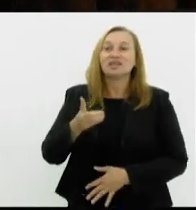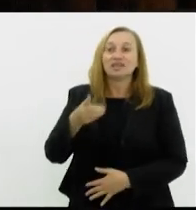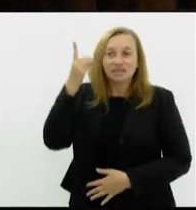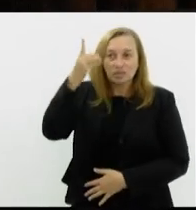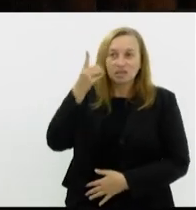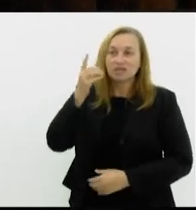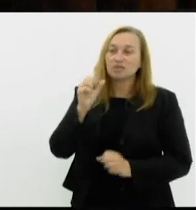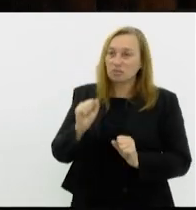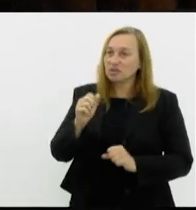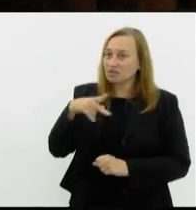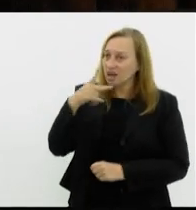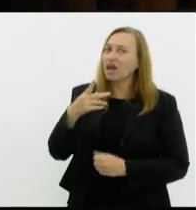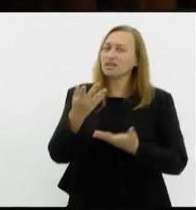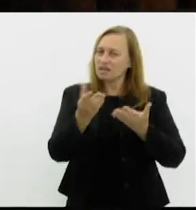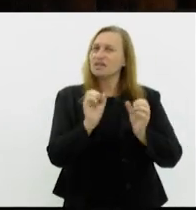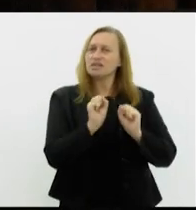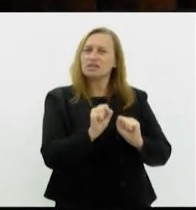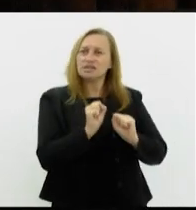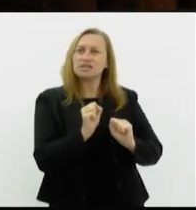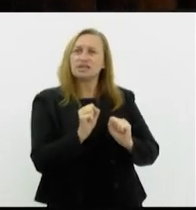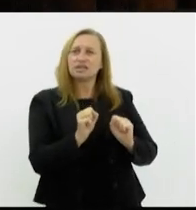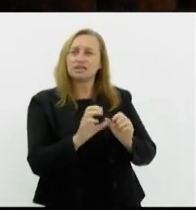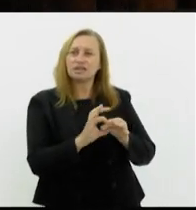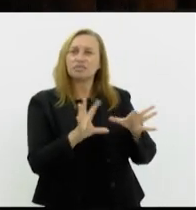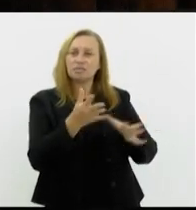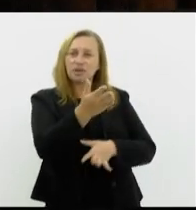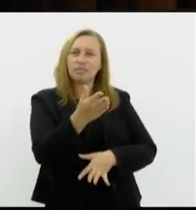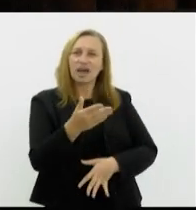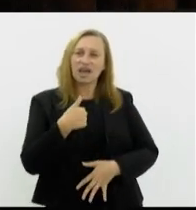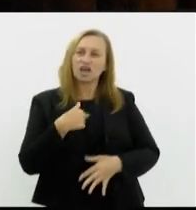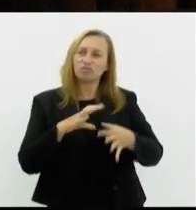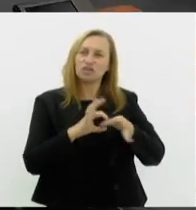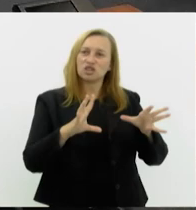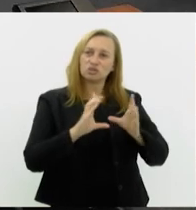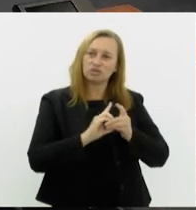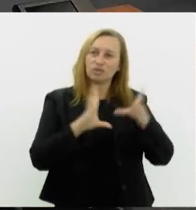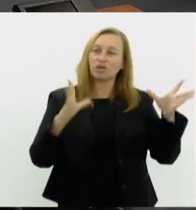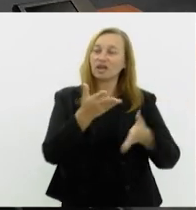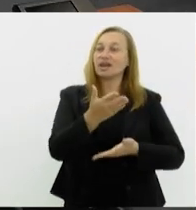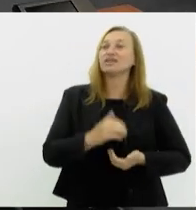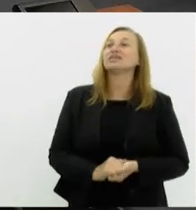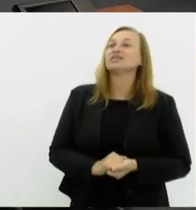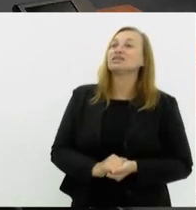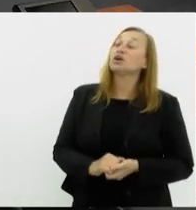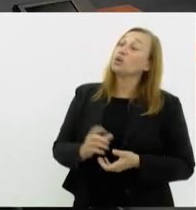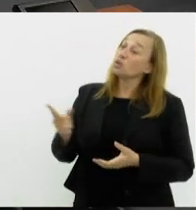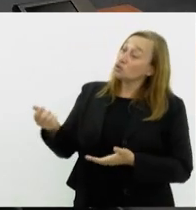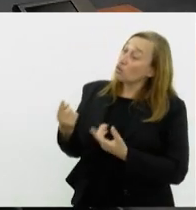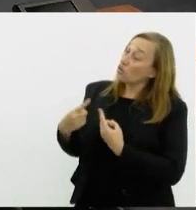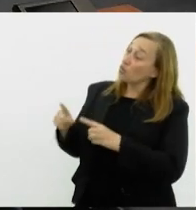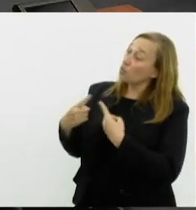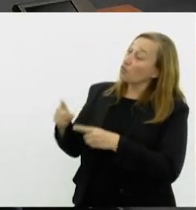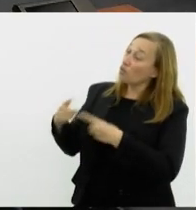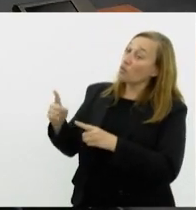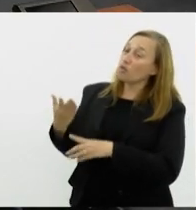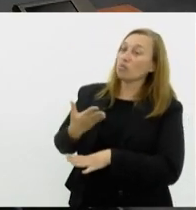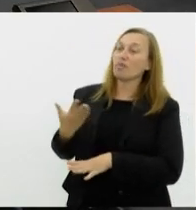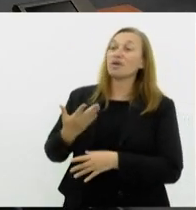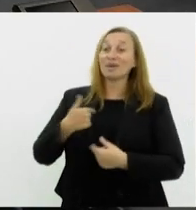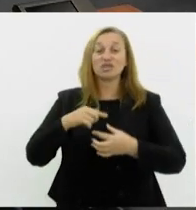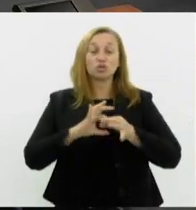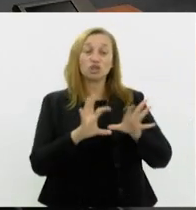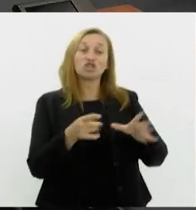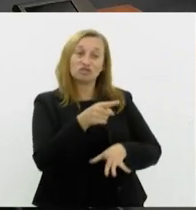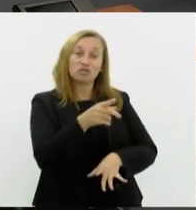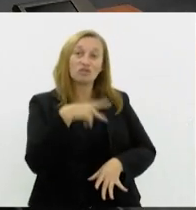concede uma parte? Eu concedo, diferente de Vossa Excelência, que não concede nunca, mas eu sou democrático. Eu concedi até convidado. Não, o senhor fez provocação, mas eu estou lhe concedendo